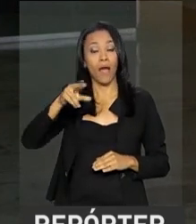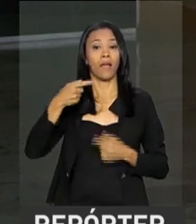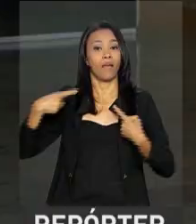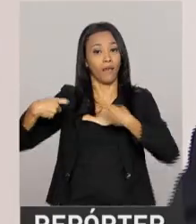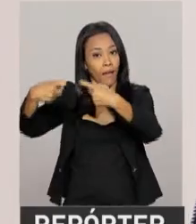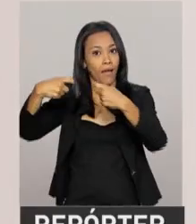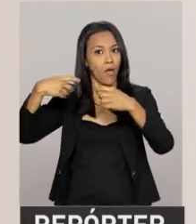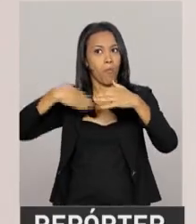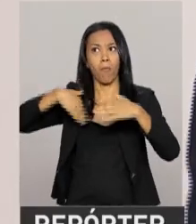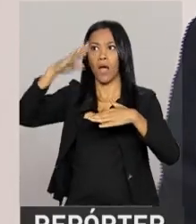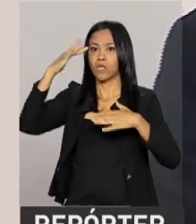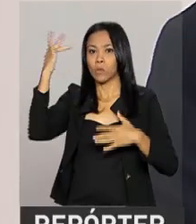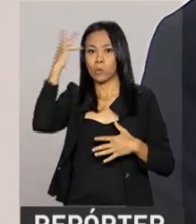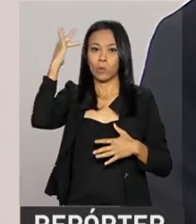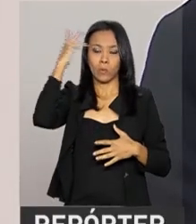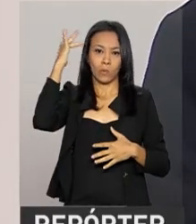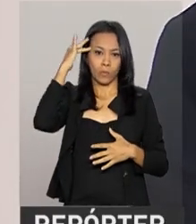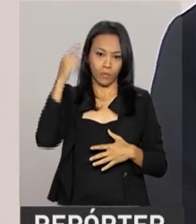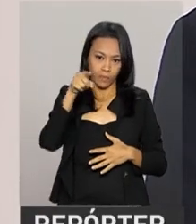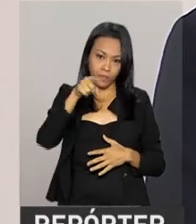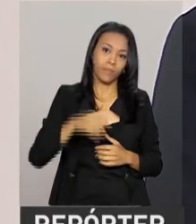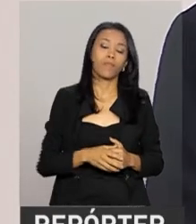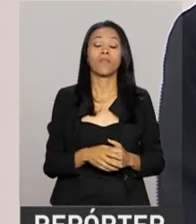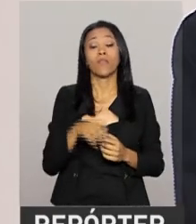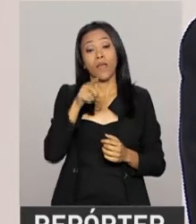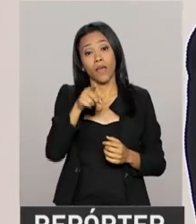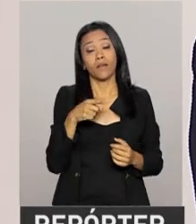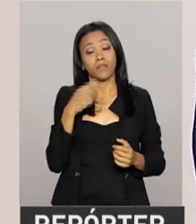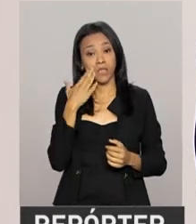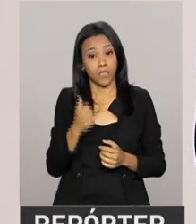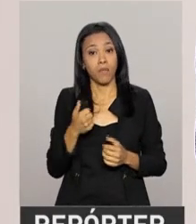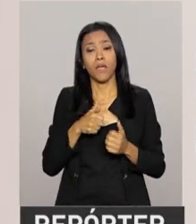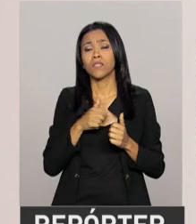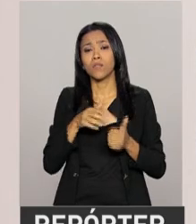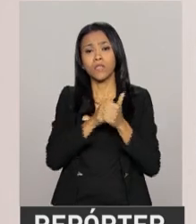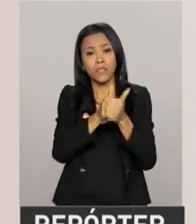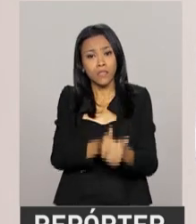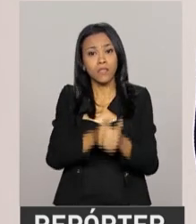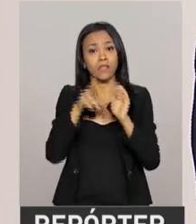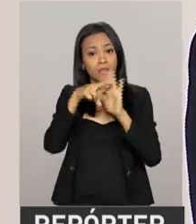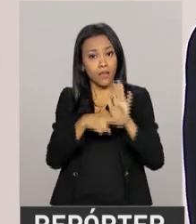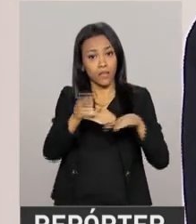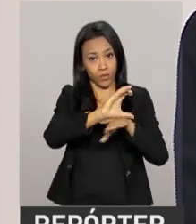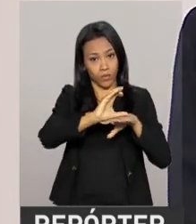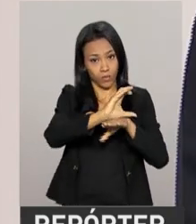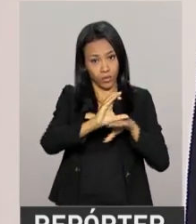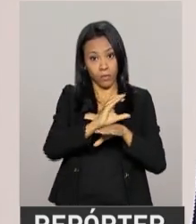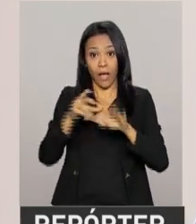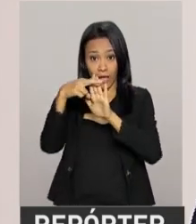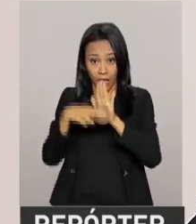carreira não se faz mais do que cumprir o preceito constitucional você sabe que até 1988 a regra da igualdade